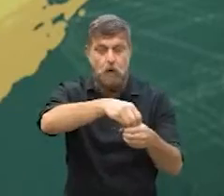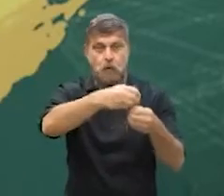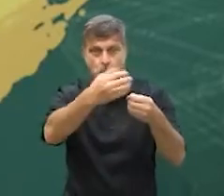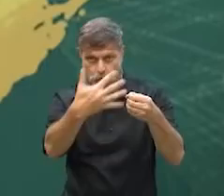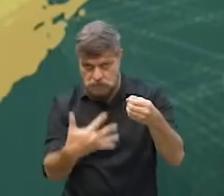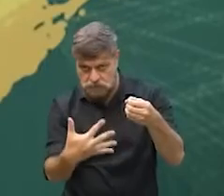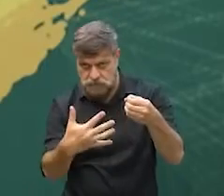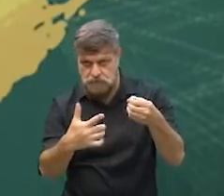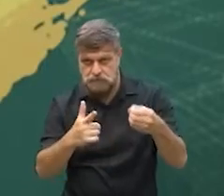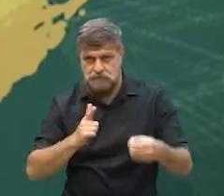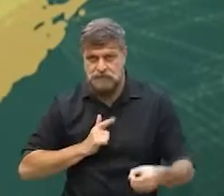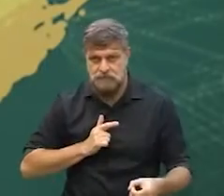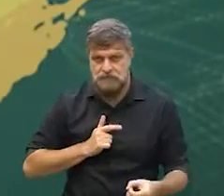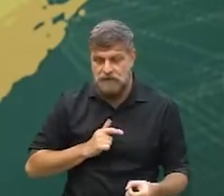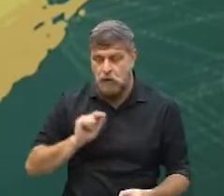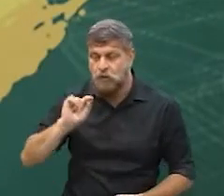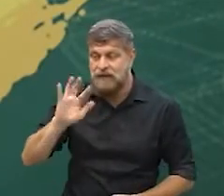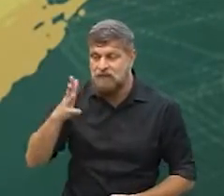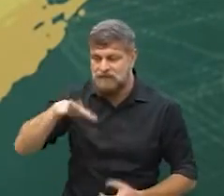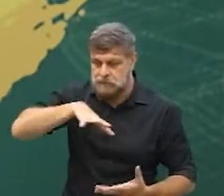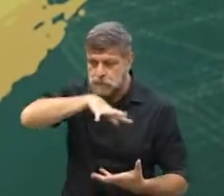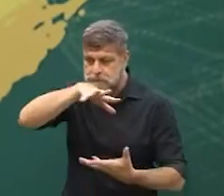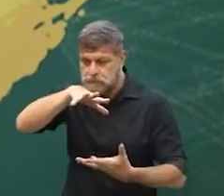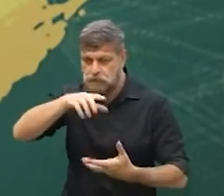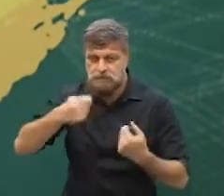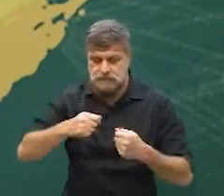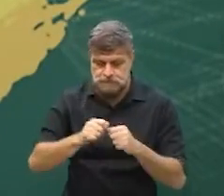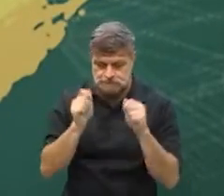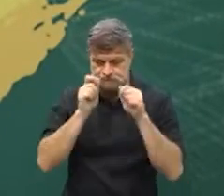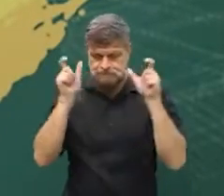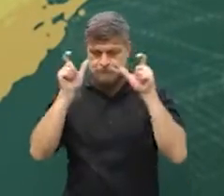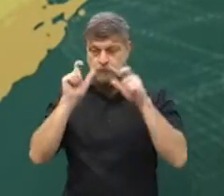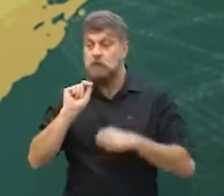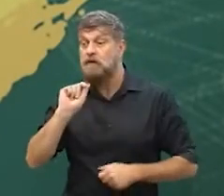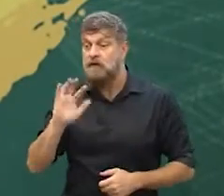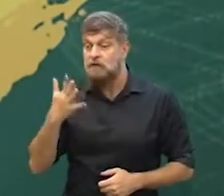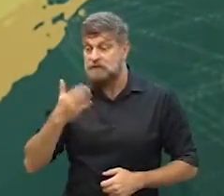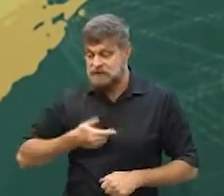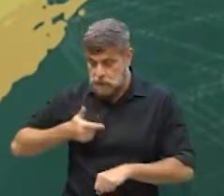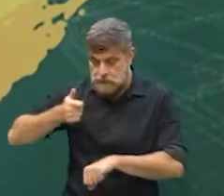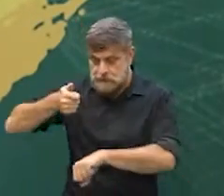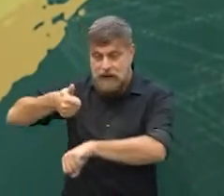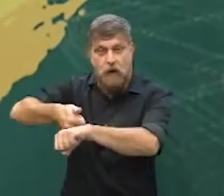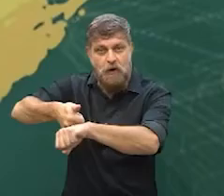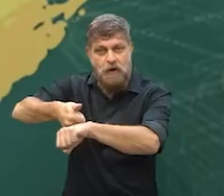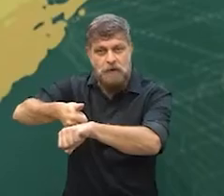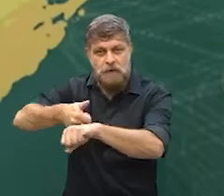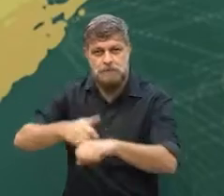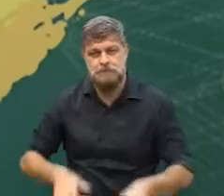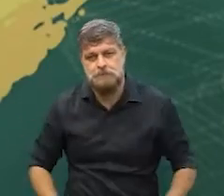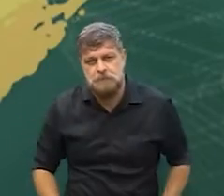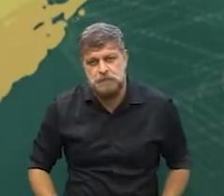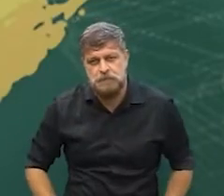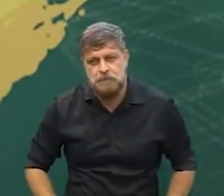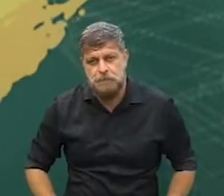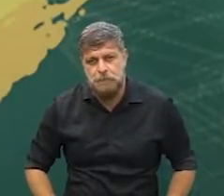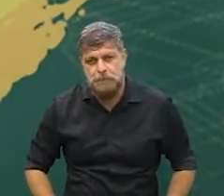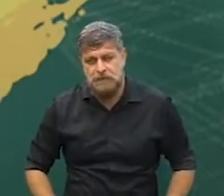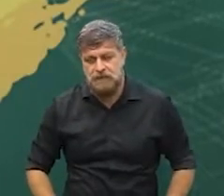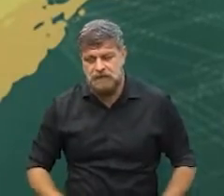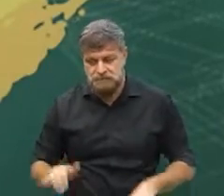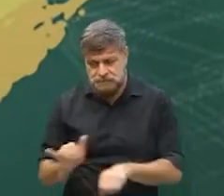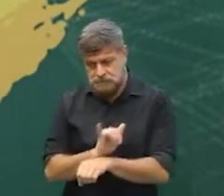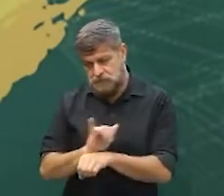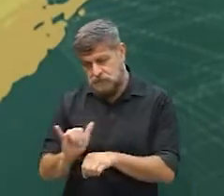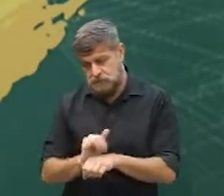o conteúdo e tudo mais. Atualidade não, você tem que estar ligado no que está acontecendo, né? Então, assim,